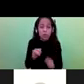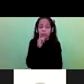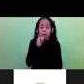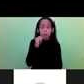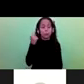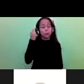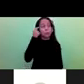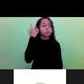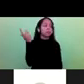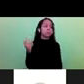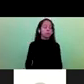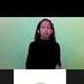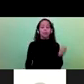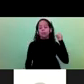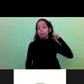conseguem